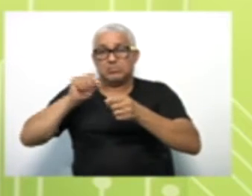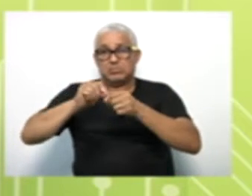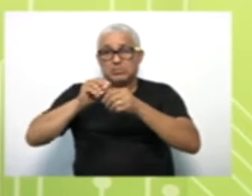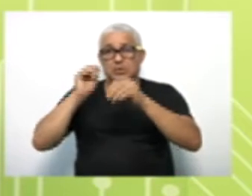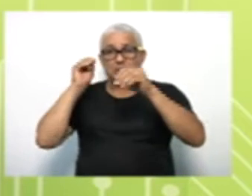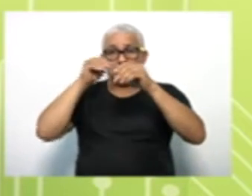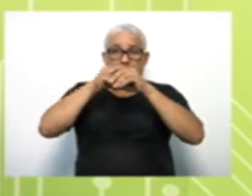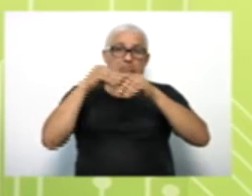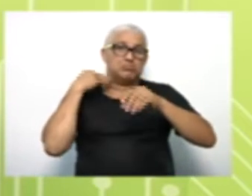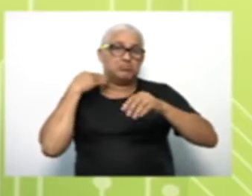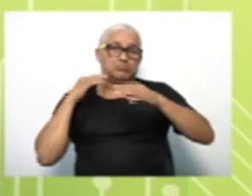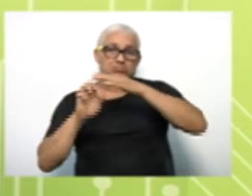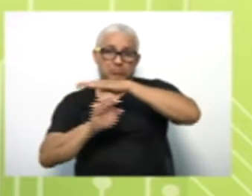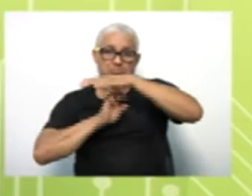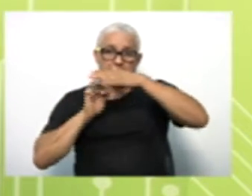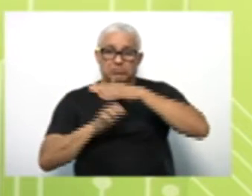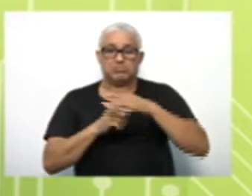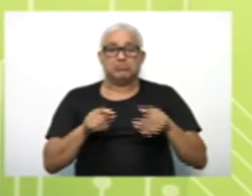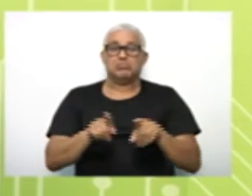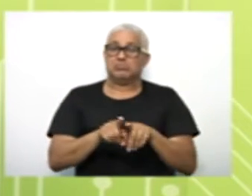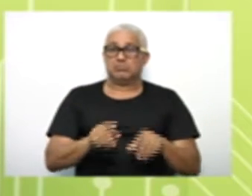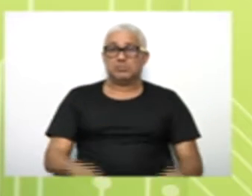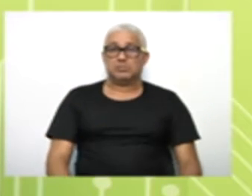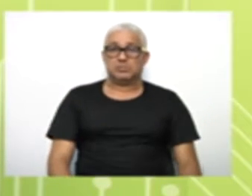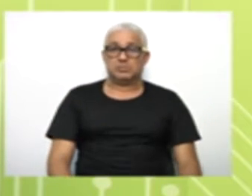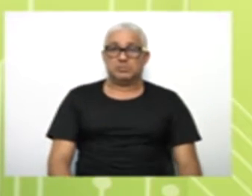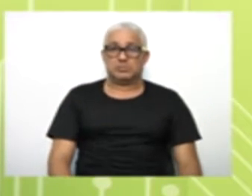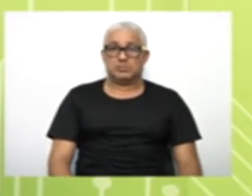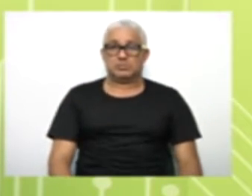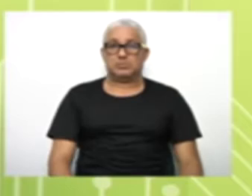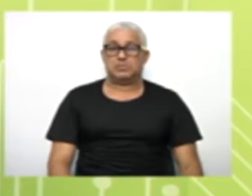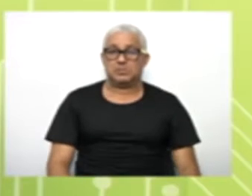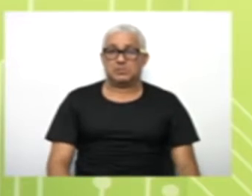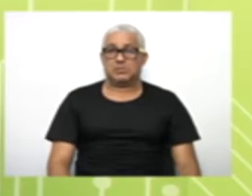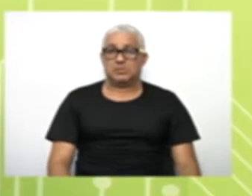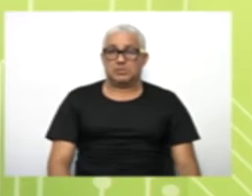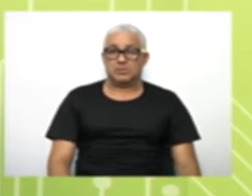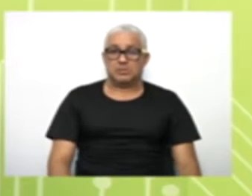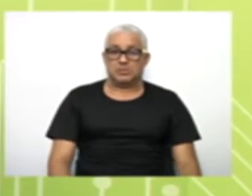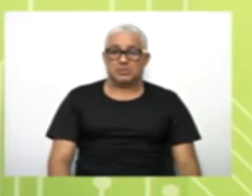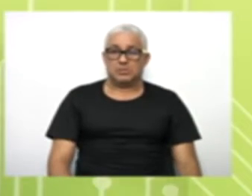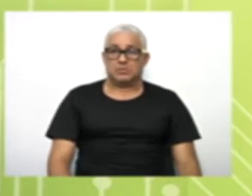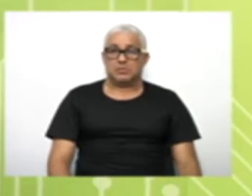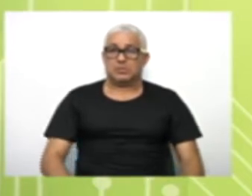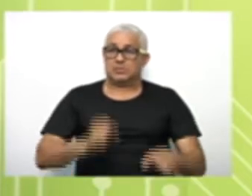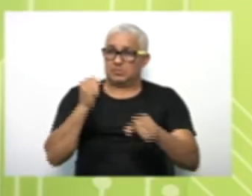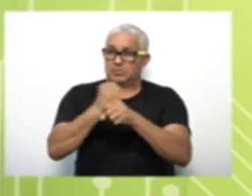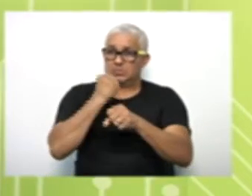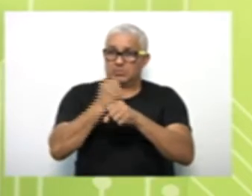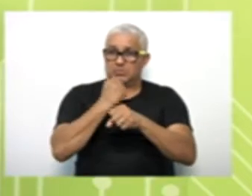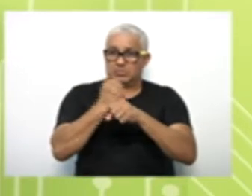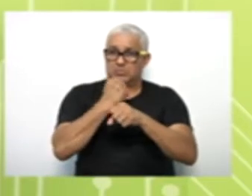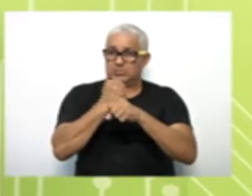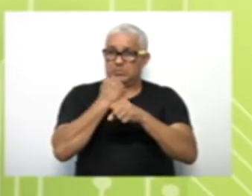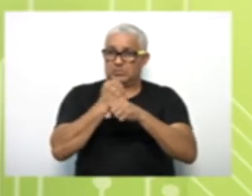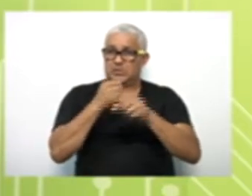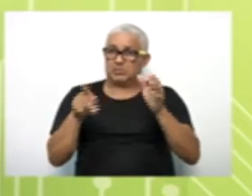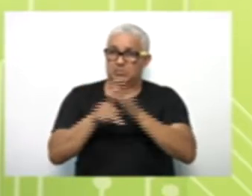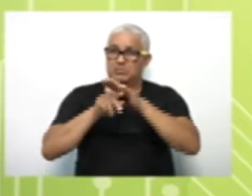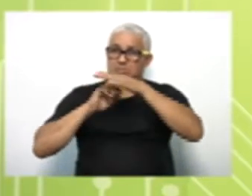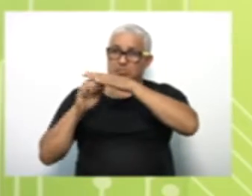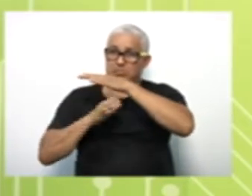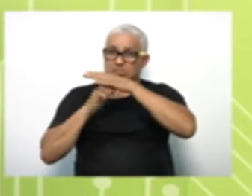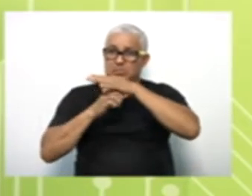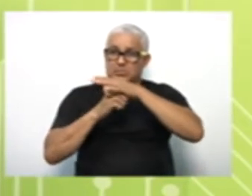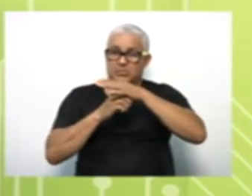Você pode fazer um investimento quando você deixa de ter o aluguel para ir para uma sede própria, onde ela já é estruturada e você